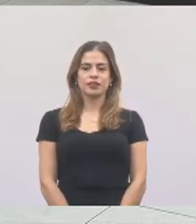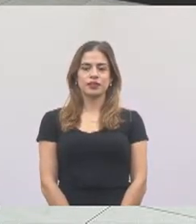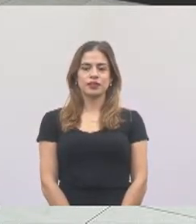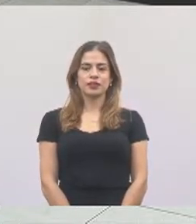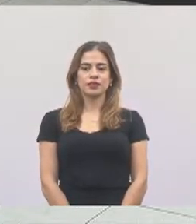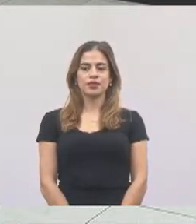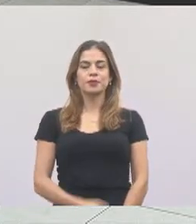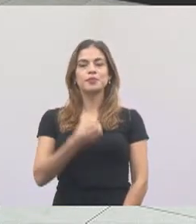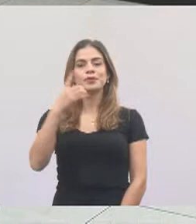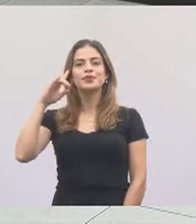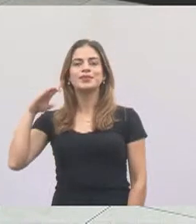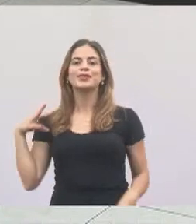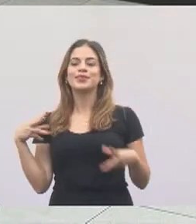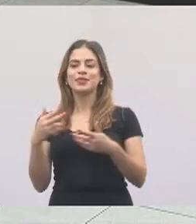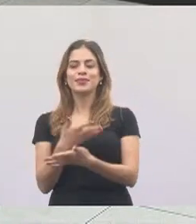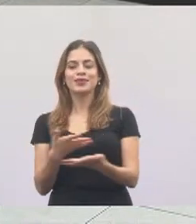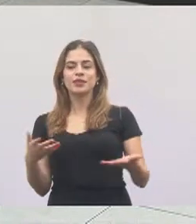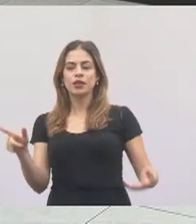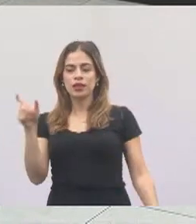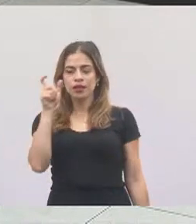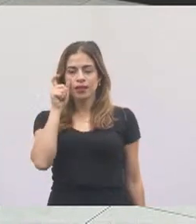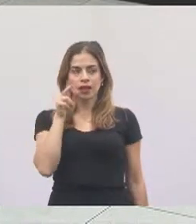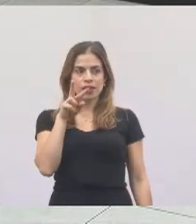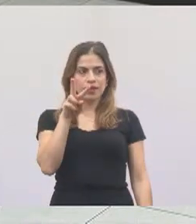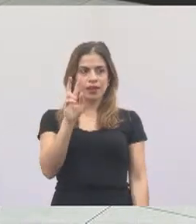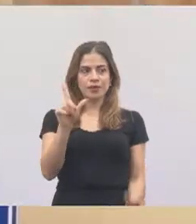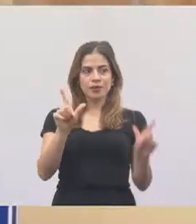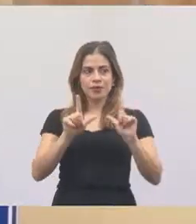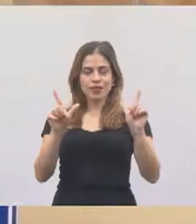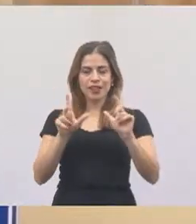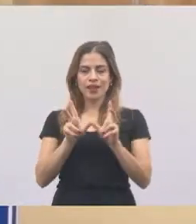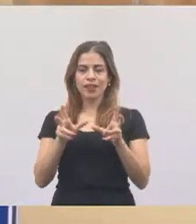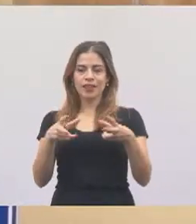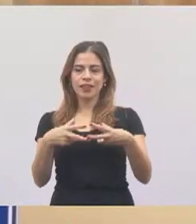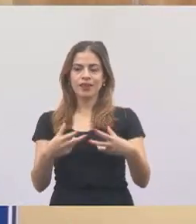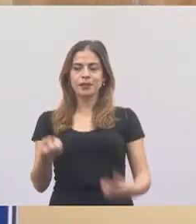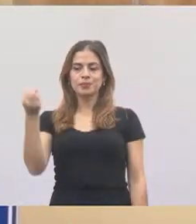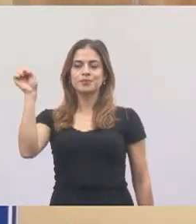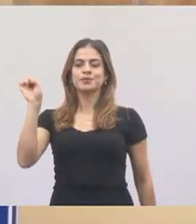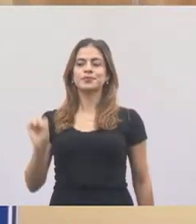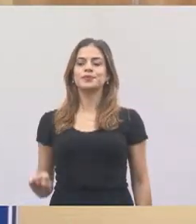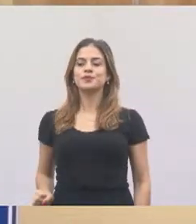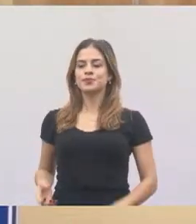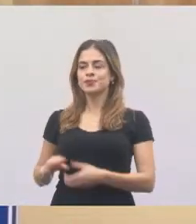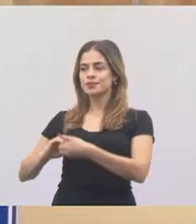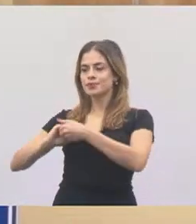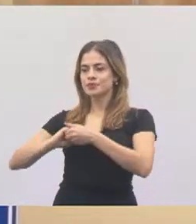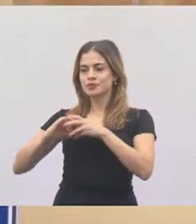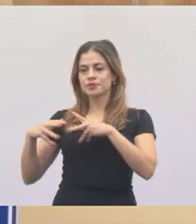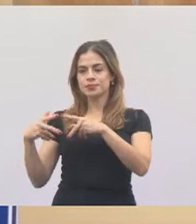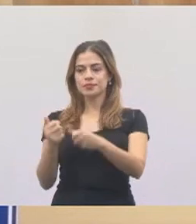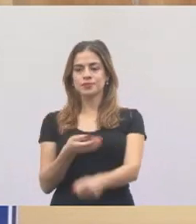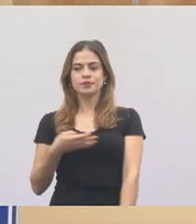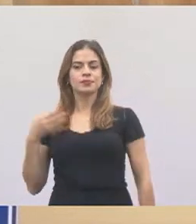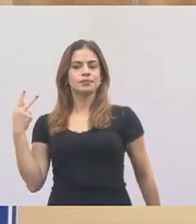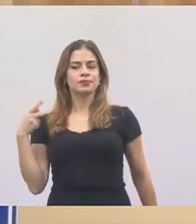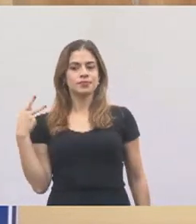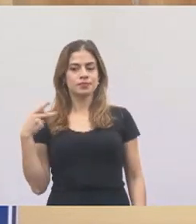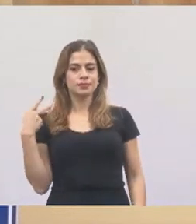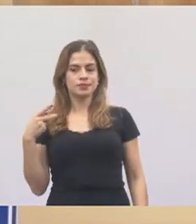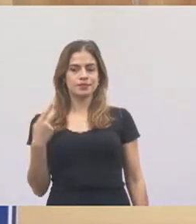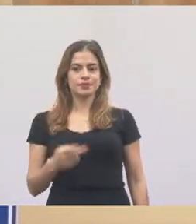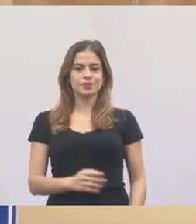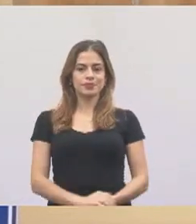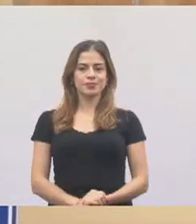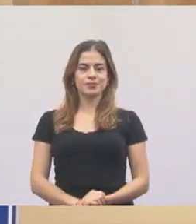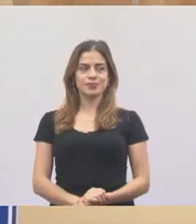Bom dia a todos vocês que nos assistem pela TV Câmara. Sônia, na pessoa da Sônia, cumprimento todos os vereadores.